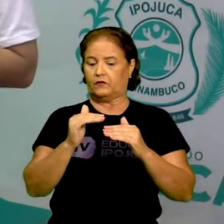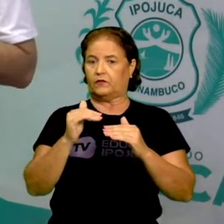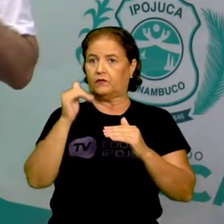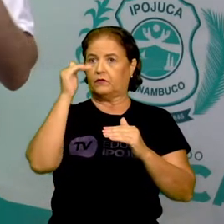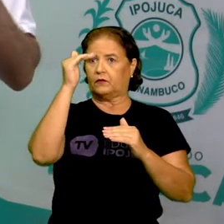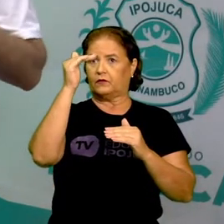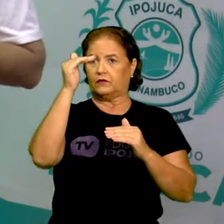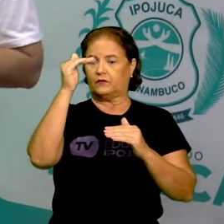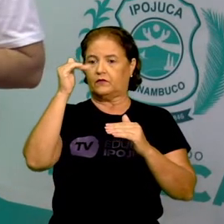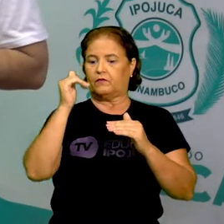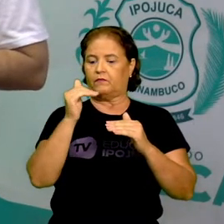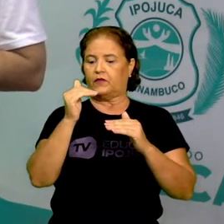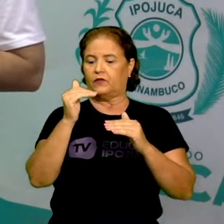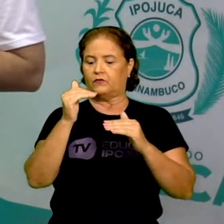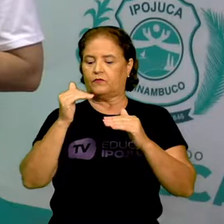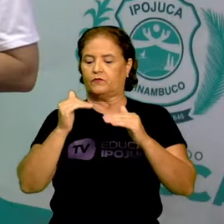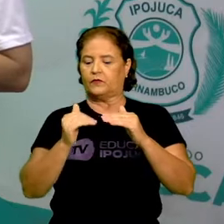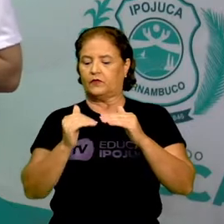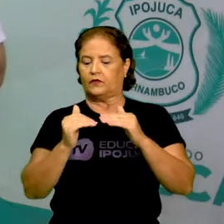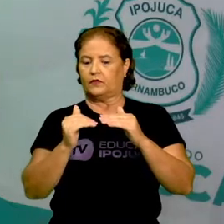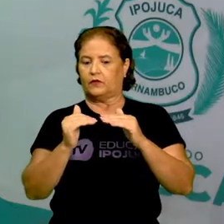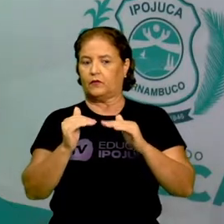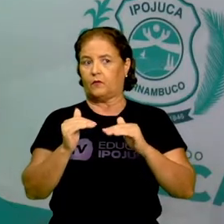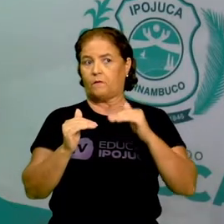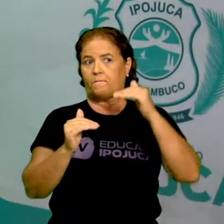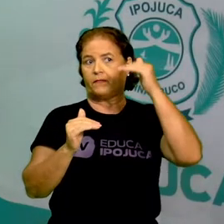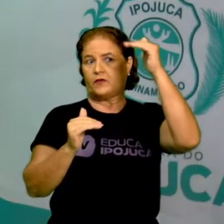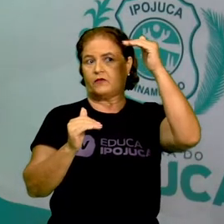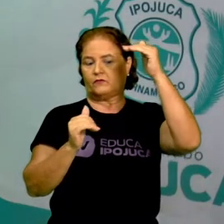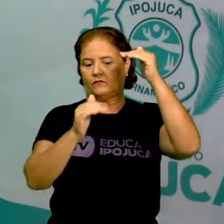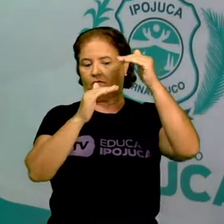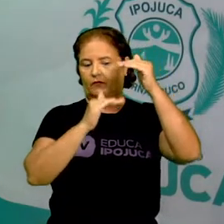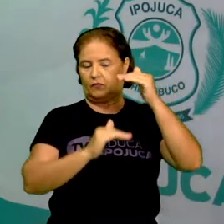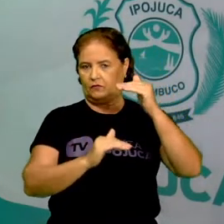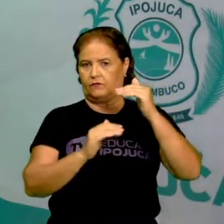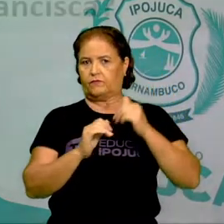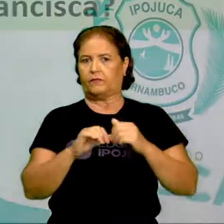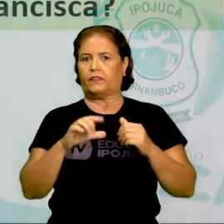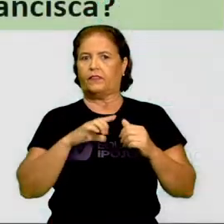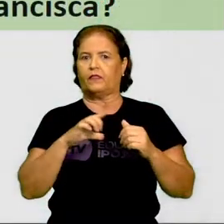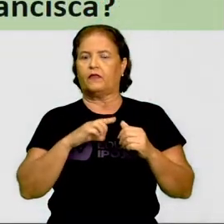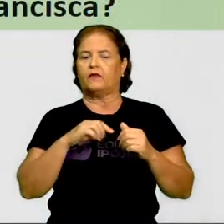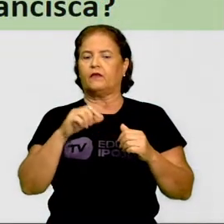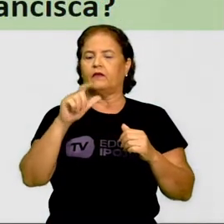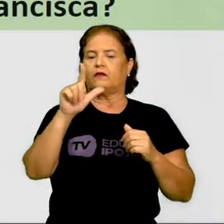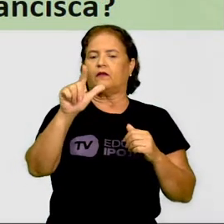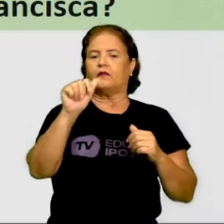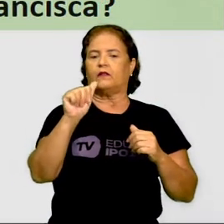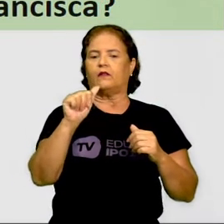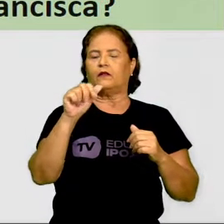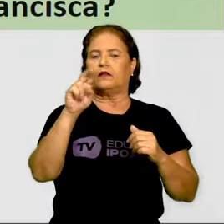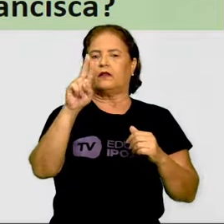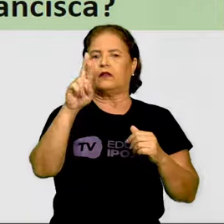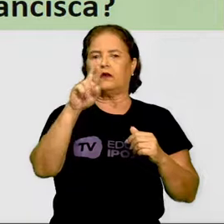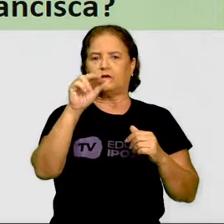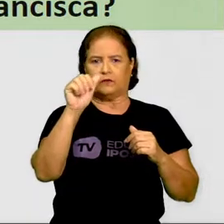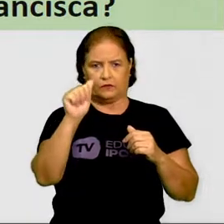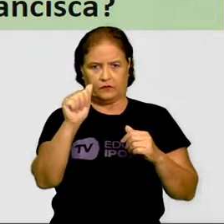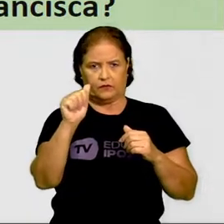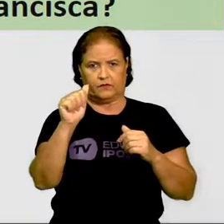menor. Observem agora, nós temos aqui a Laura e a